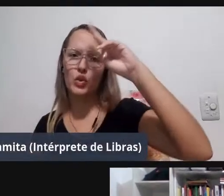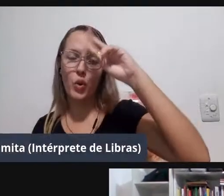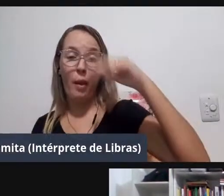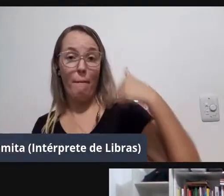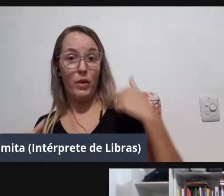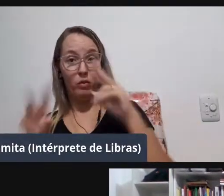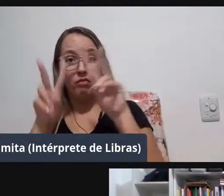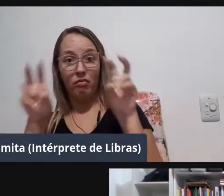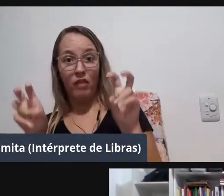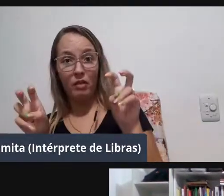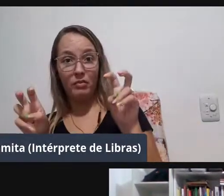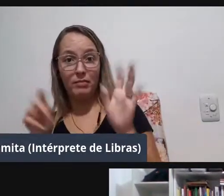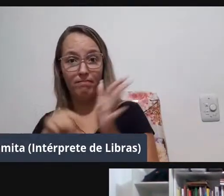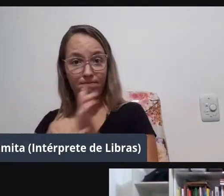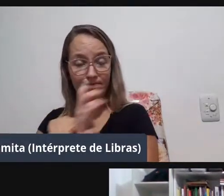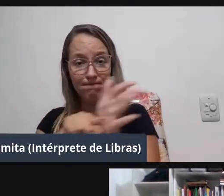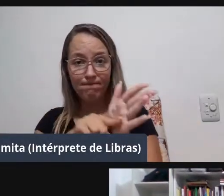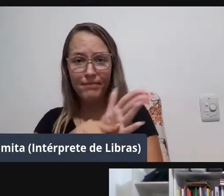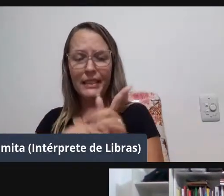eu vejo